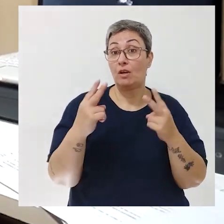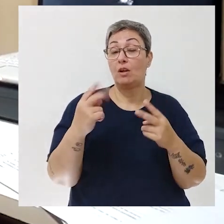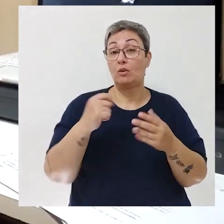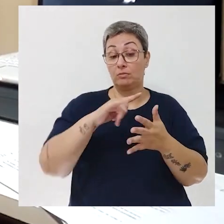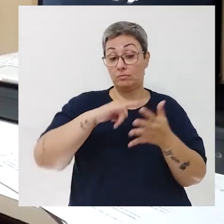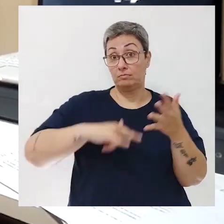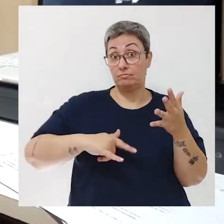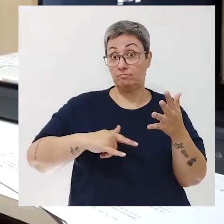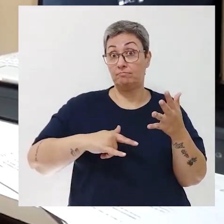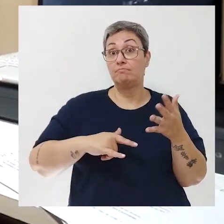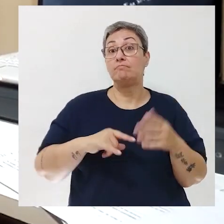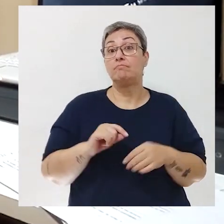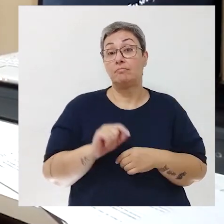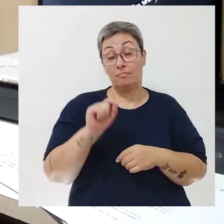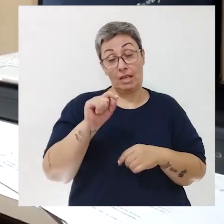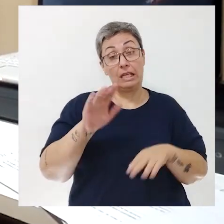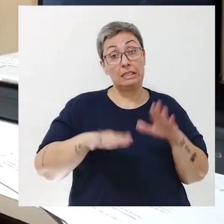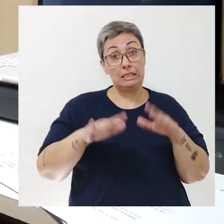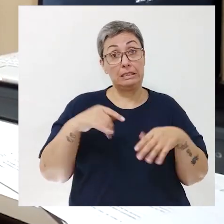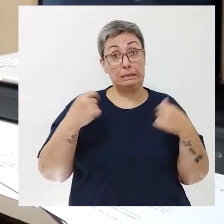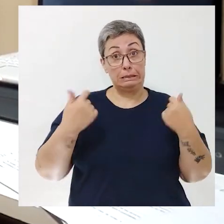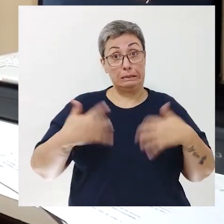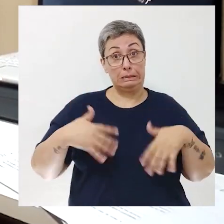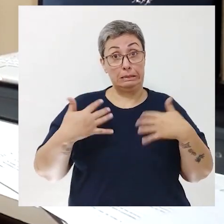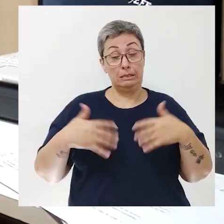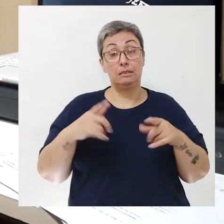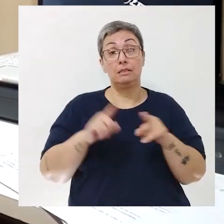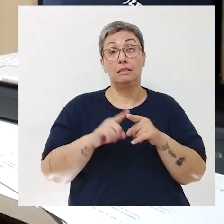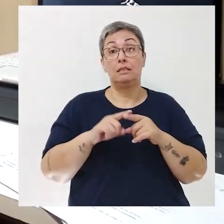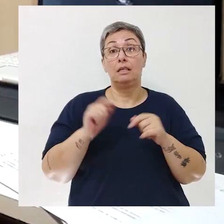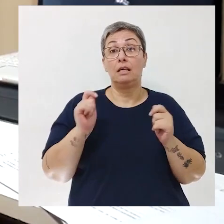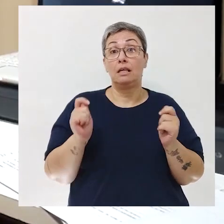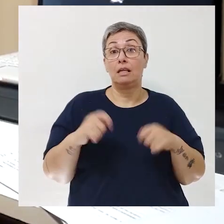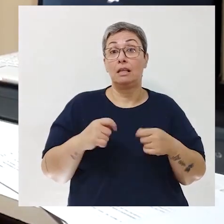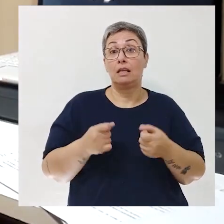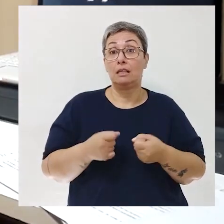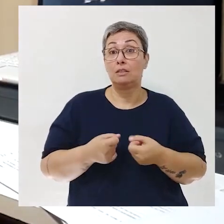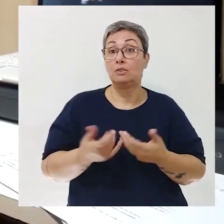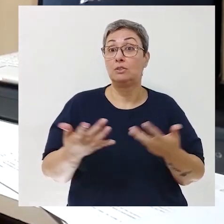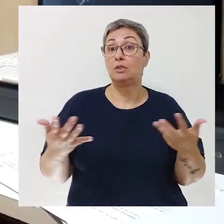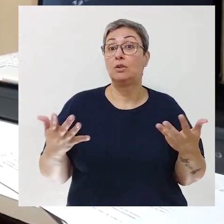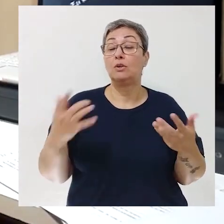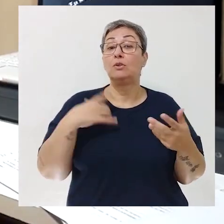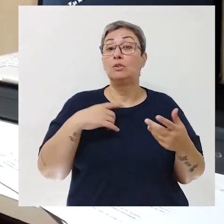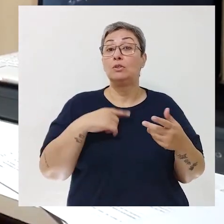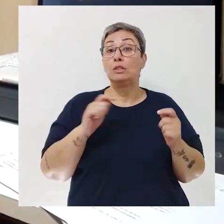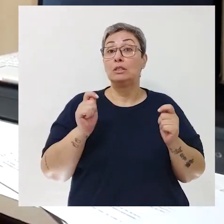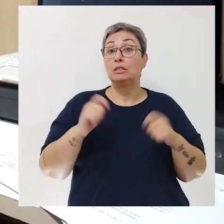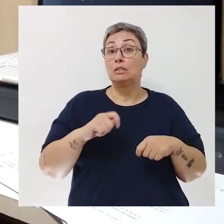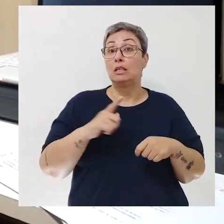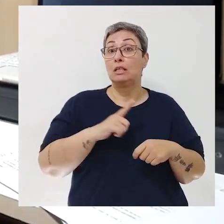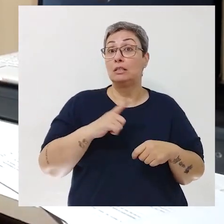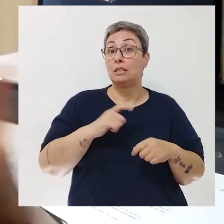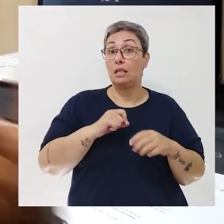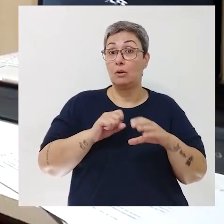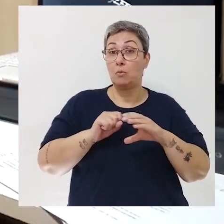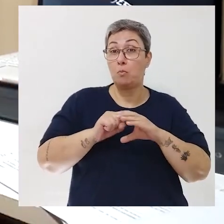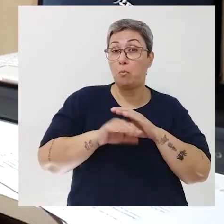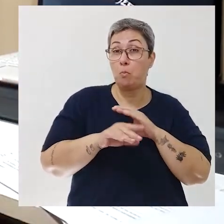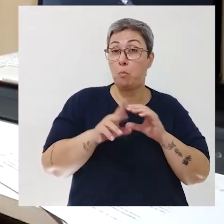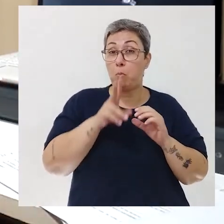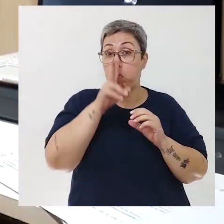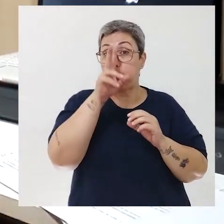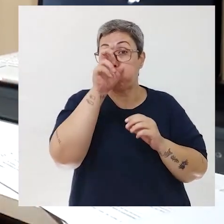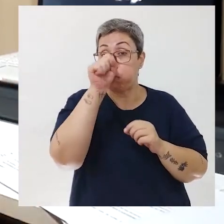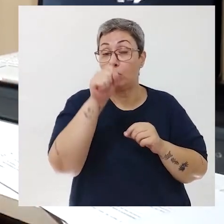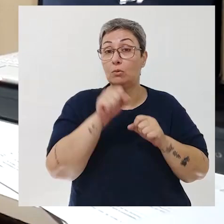da conta, né? Isso às vezes dói. A disponibilidade do recurso da água, né? A pressão na